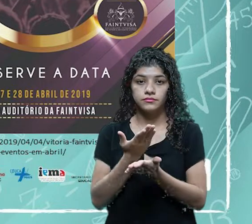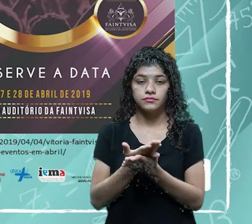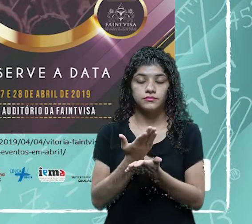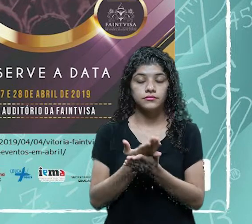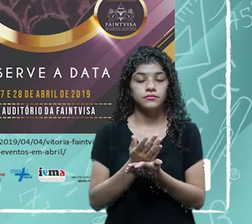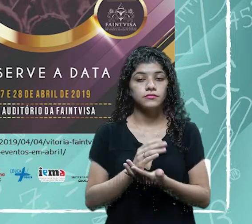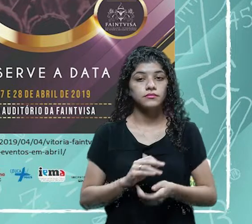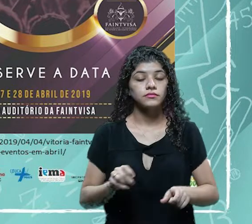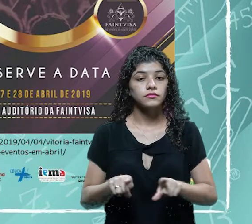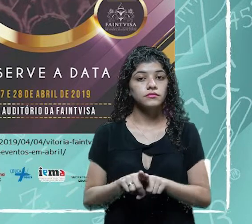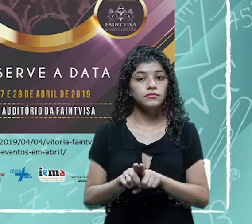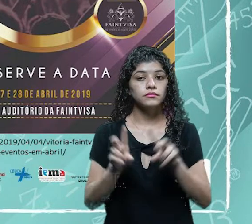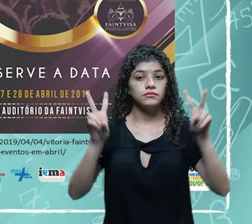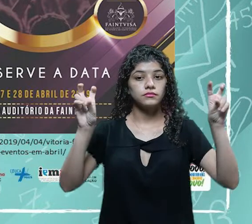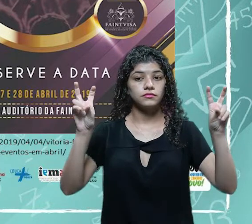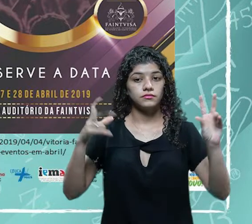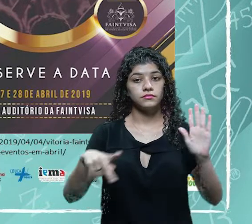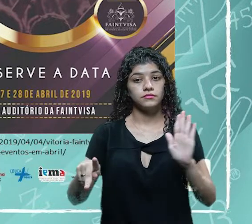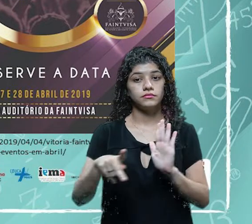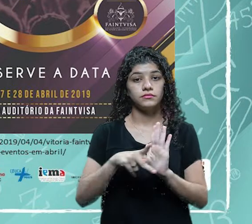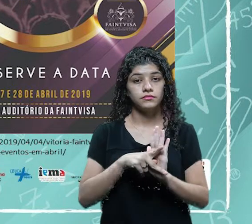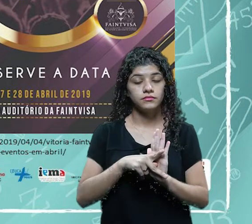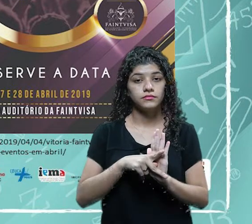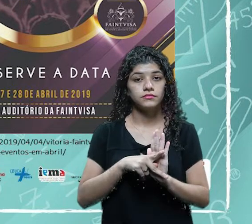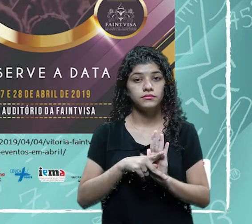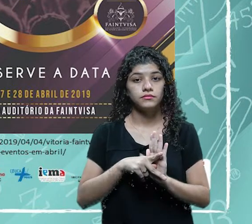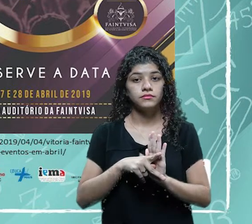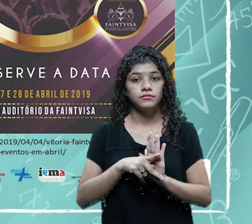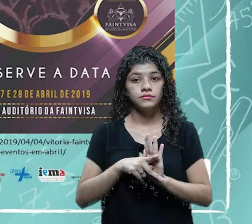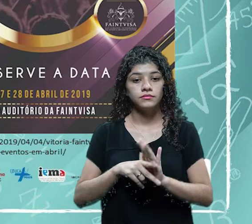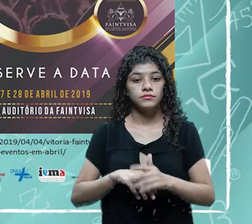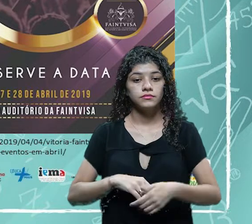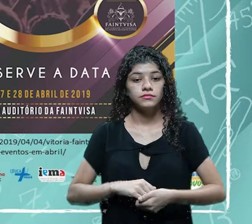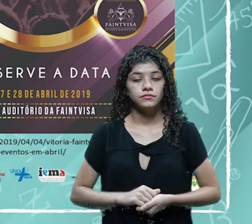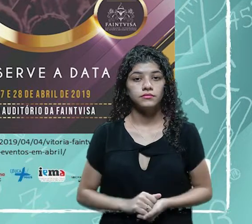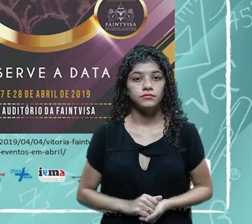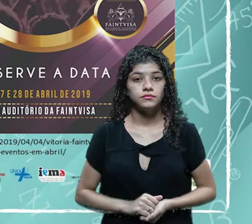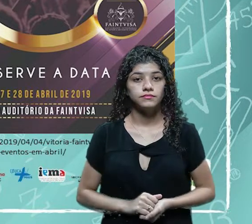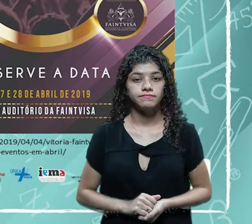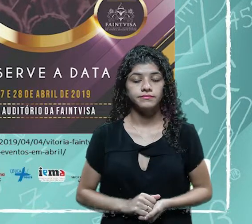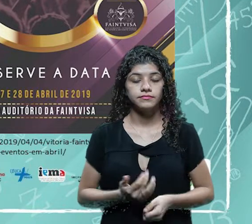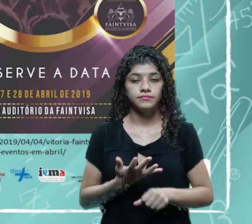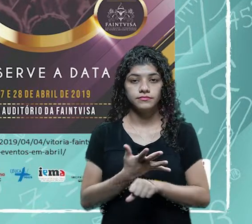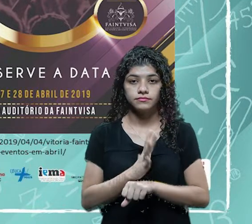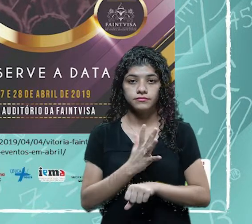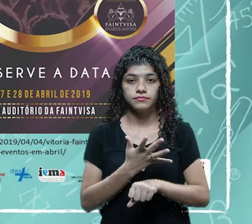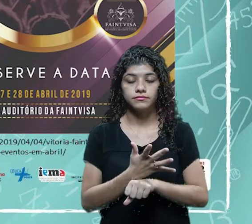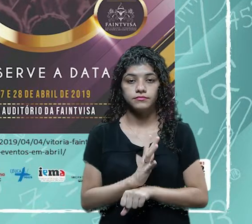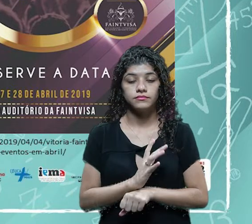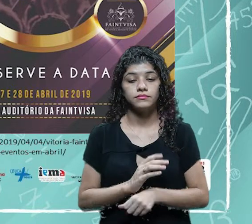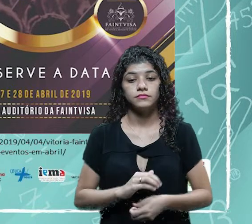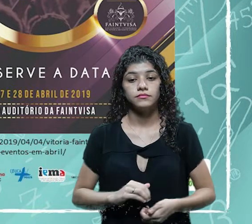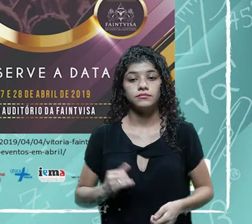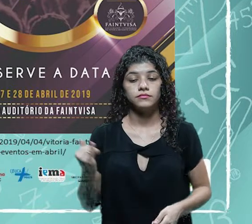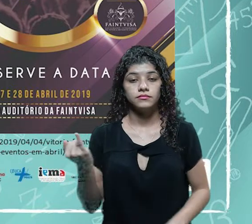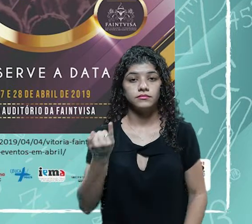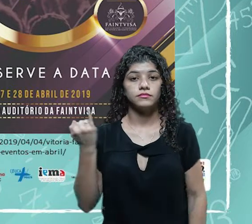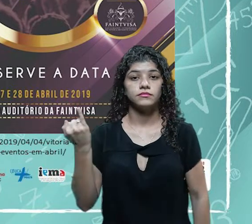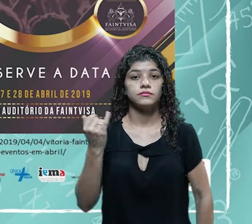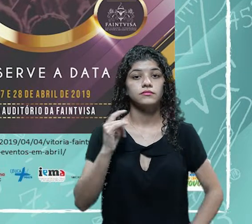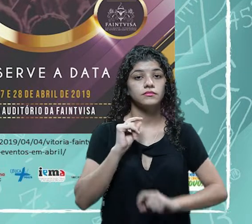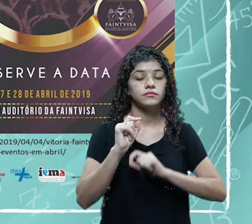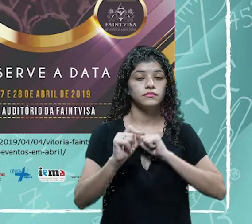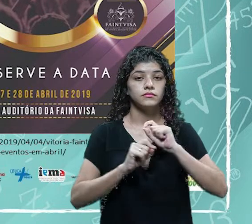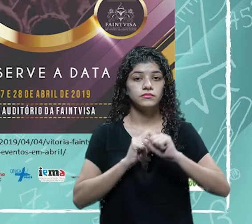disso né e de assuntos específicos de forma mais prática né então é importante